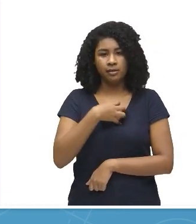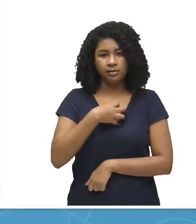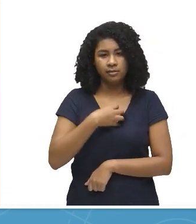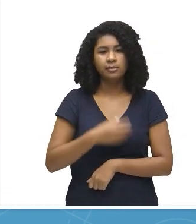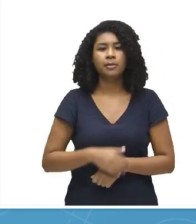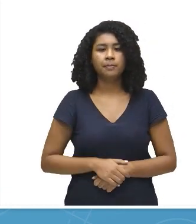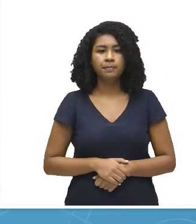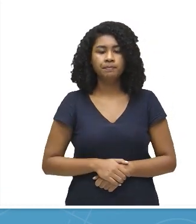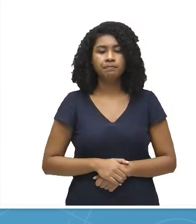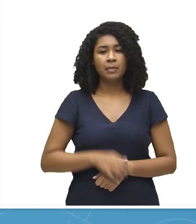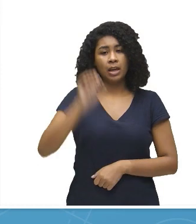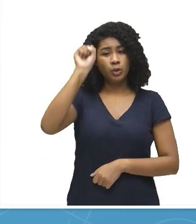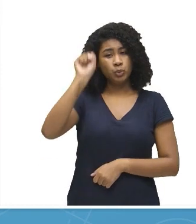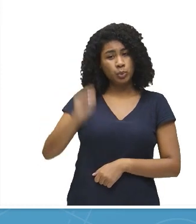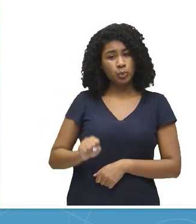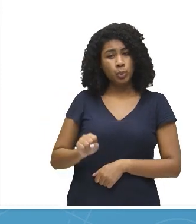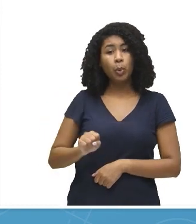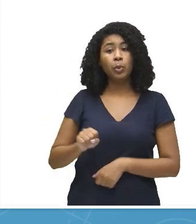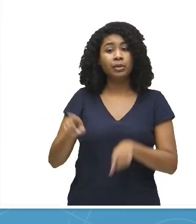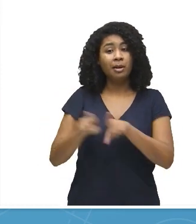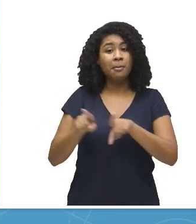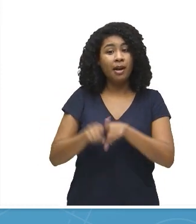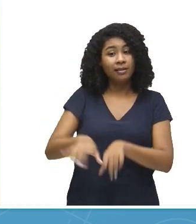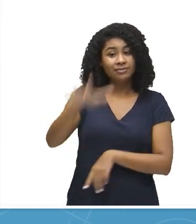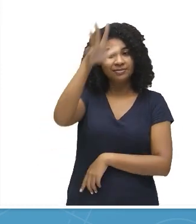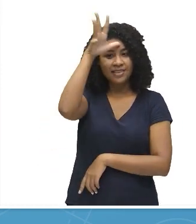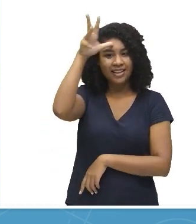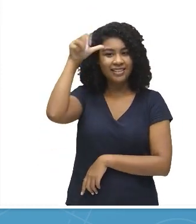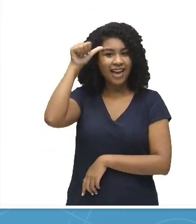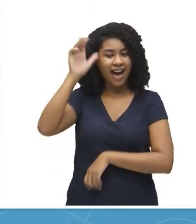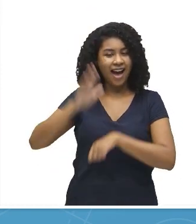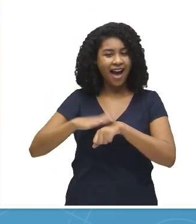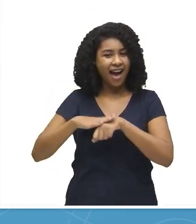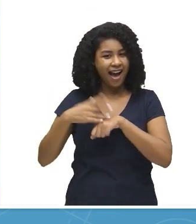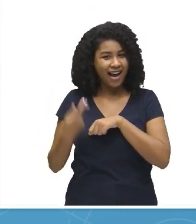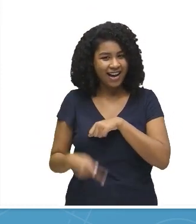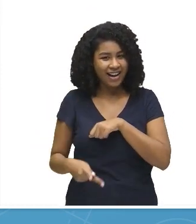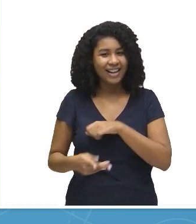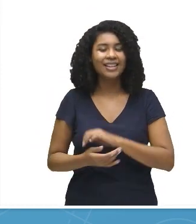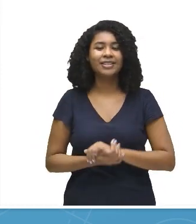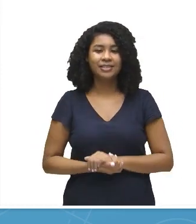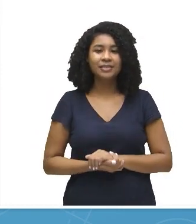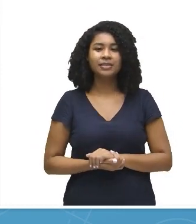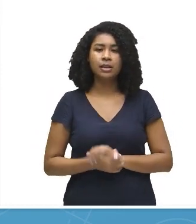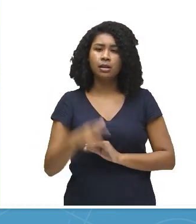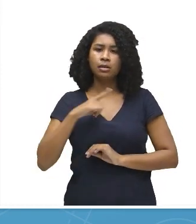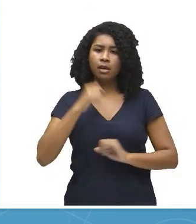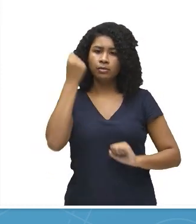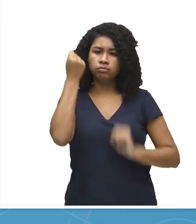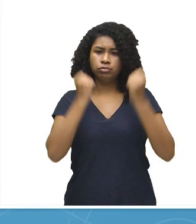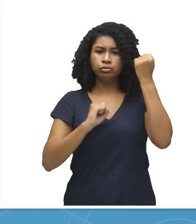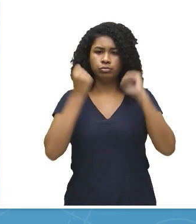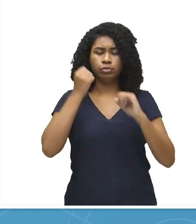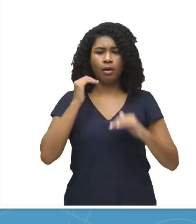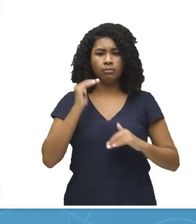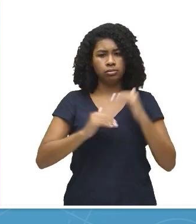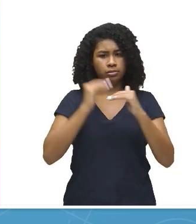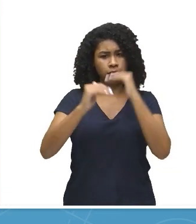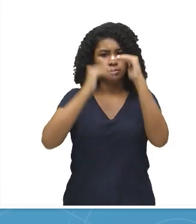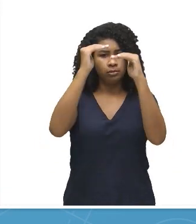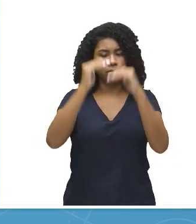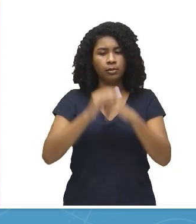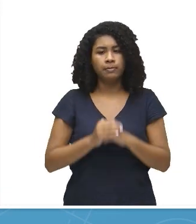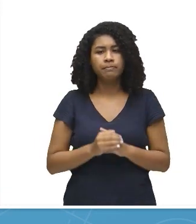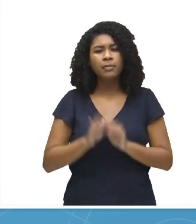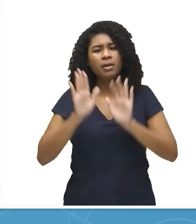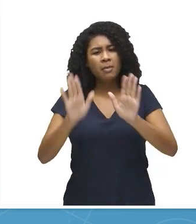aqui, olha, Manaus, olha, também passou por esse processo de industrialização. Esse processo ele foi um pouco